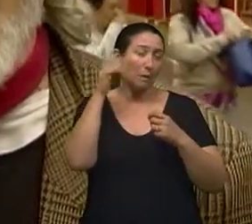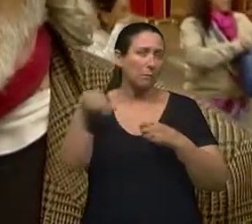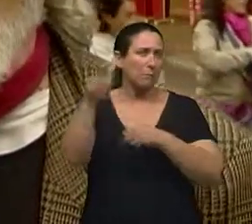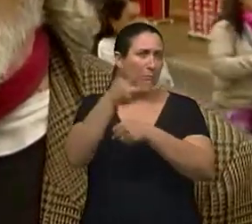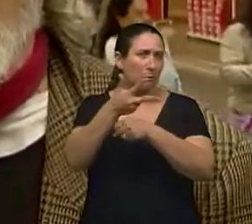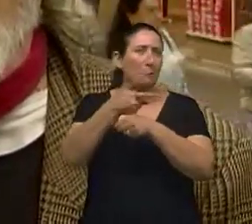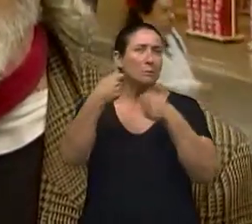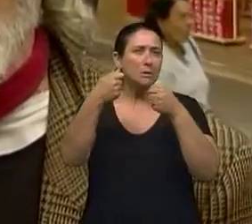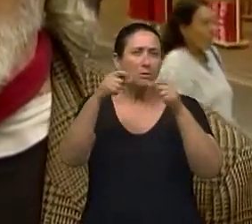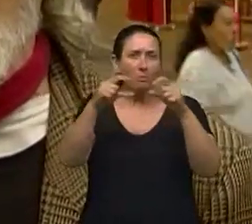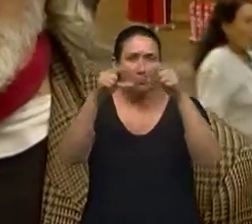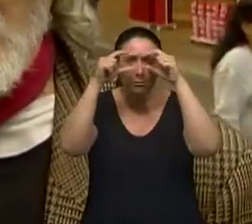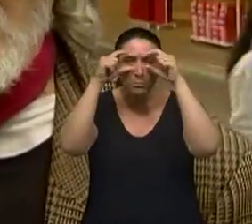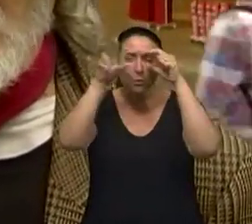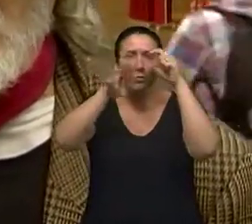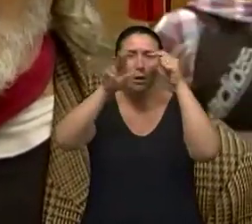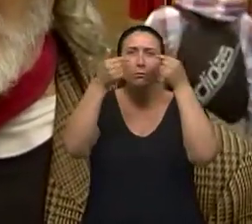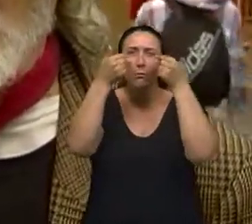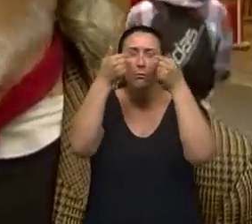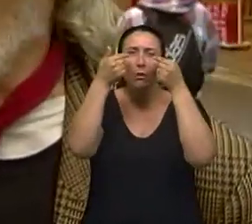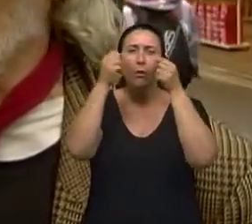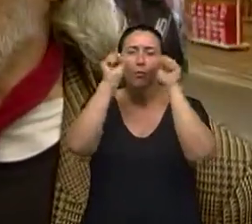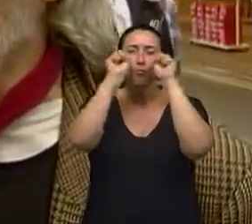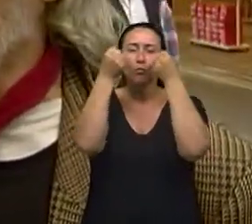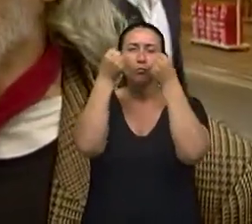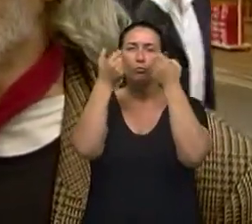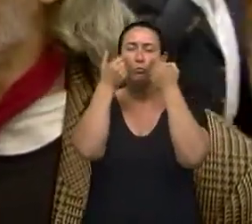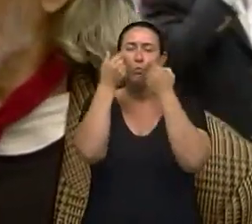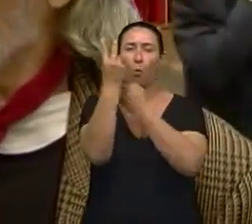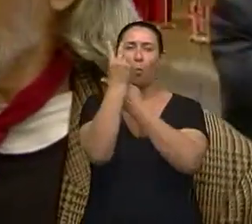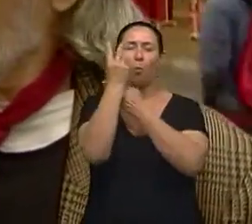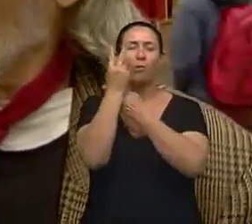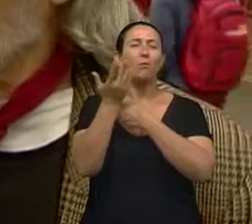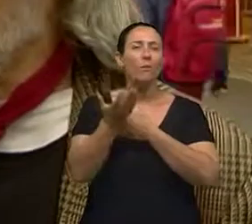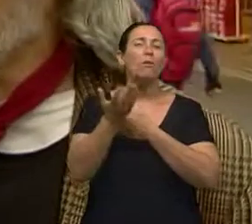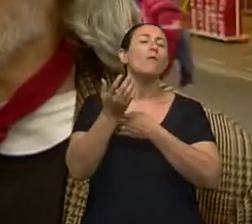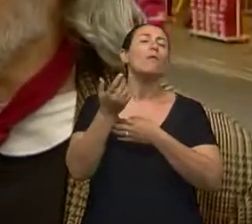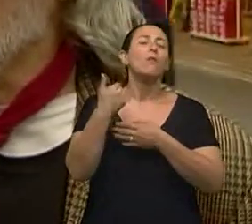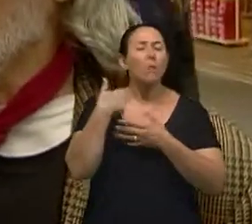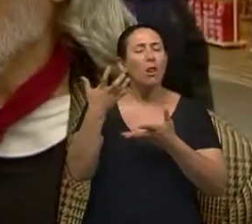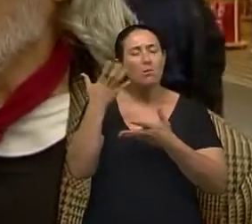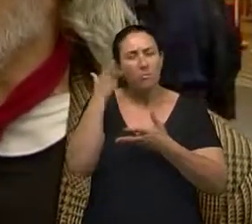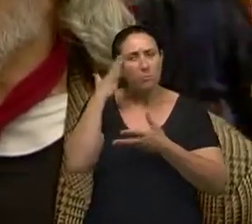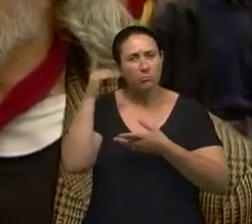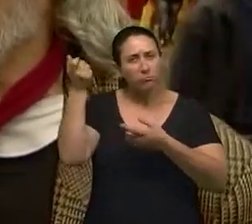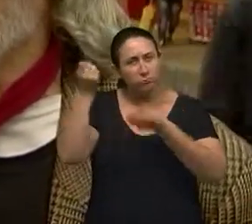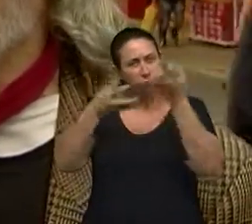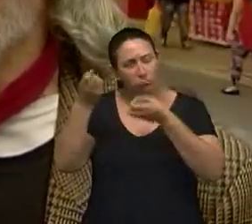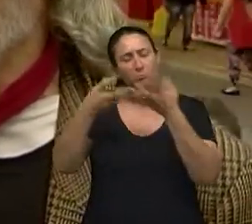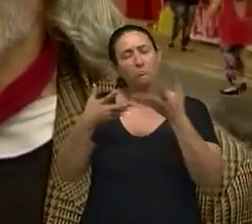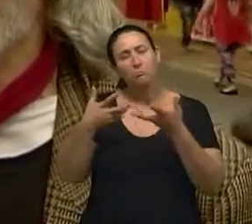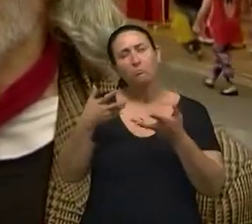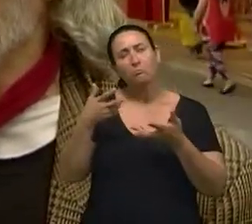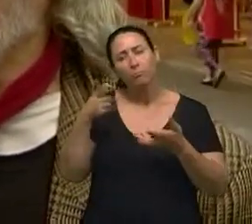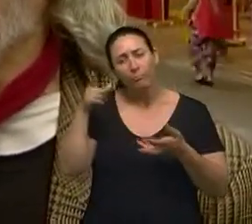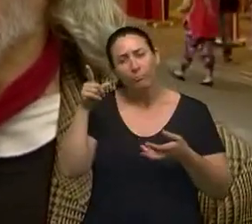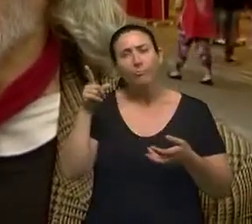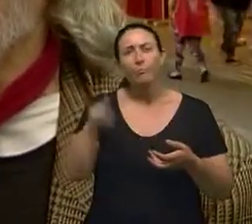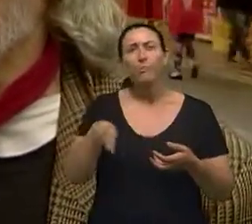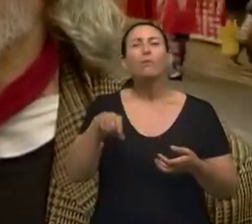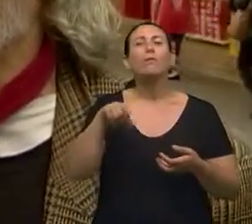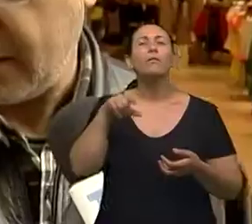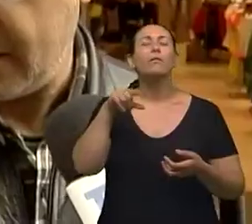teriam que usar óculos de proteção para o sol, né? Então, gostaria que ele abordasse isso, a questão